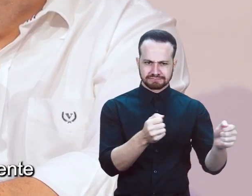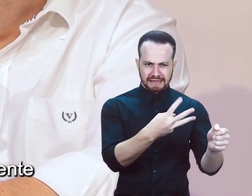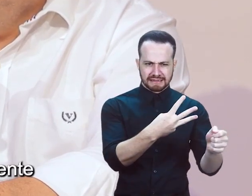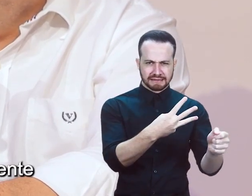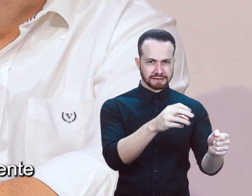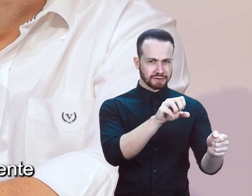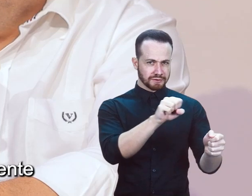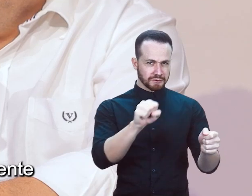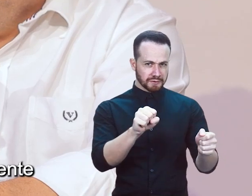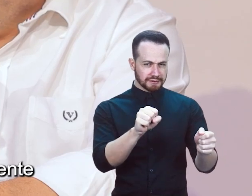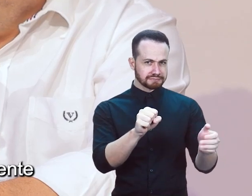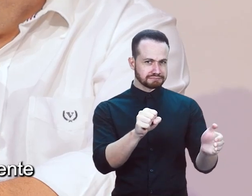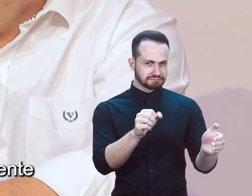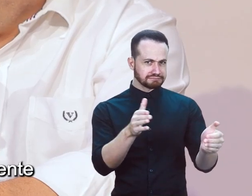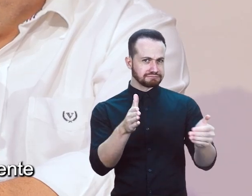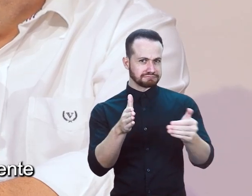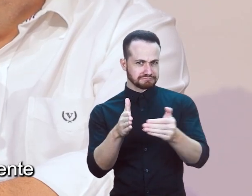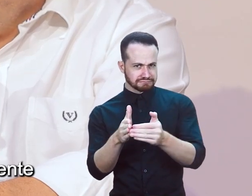388 anos